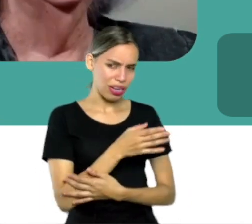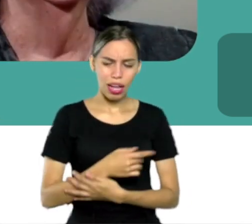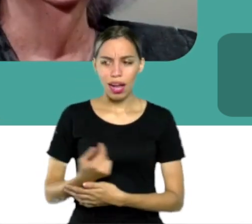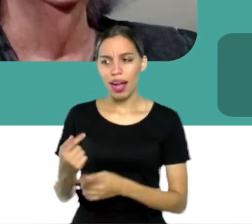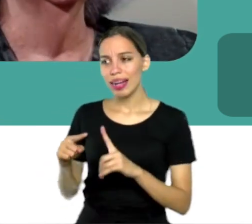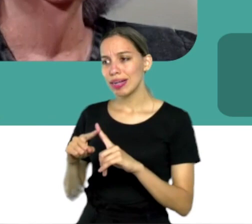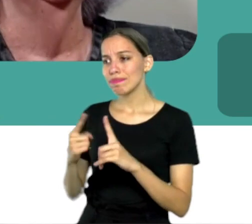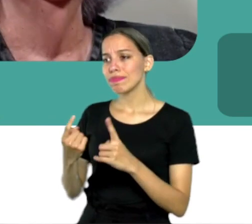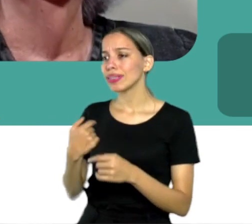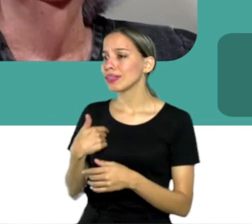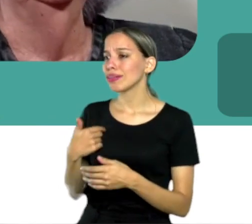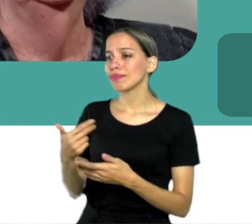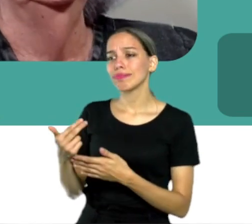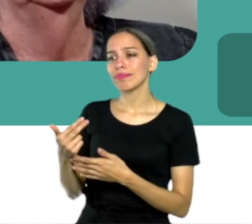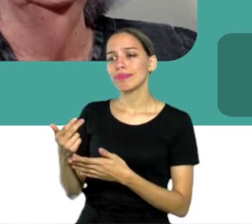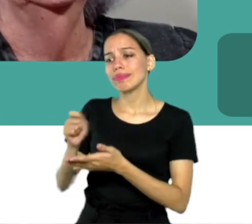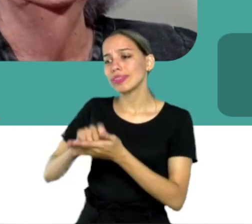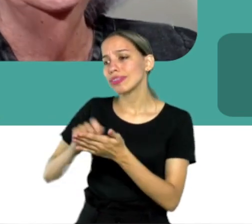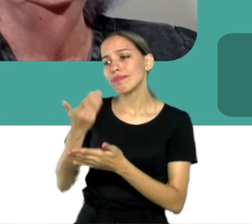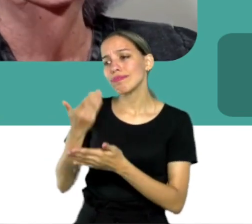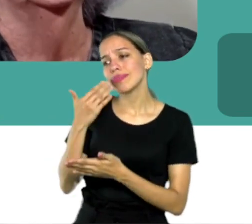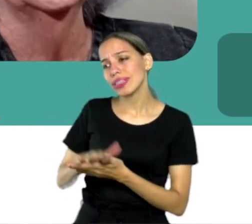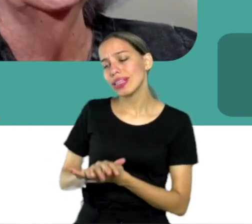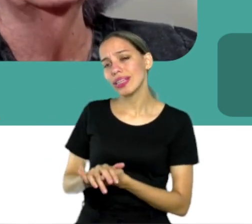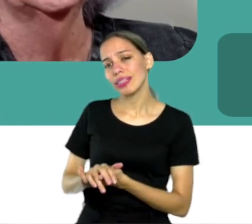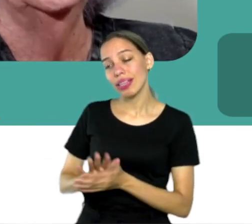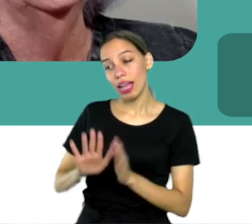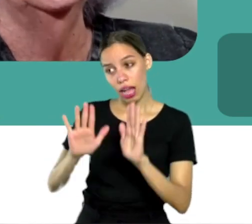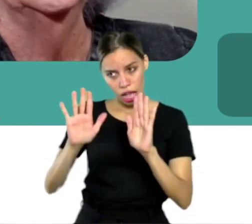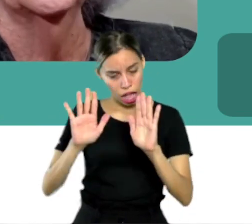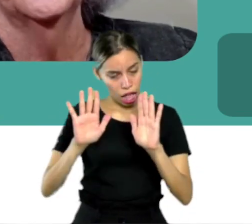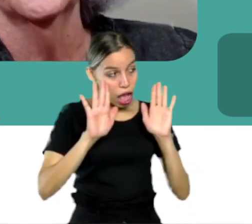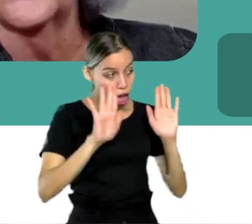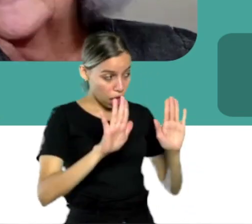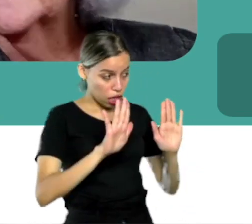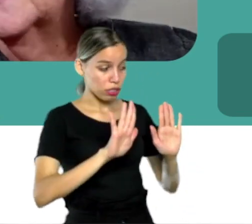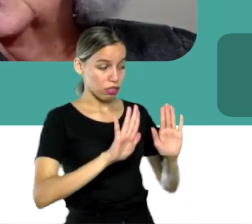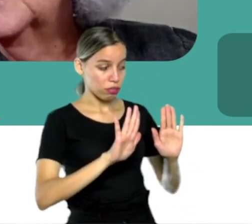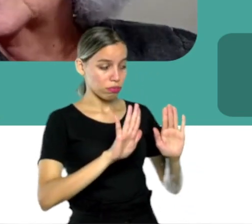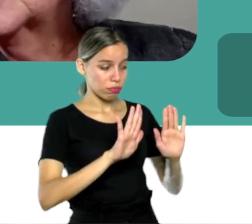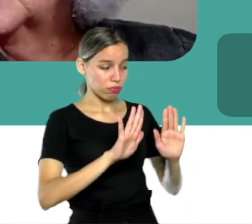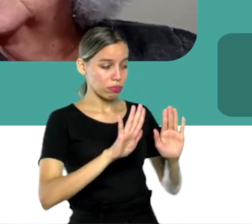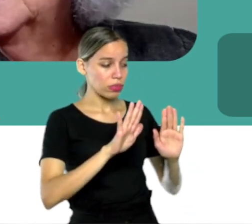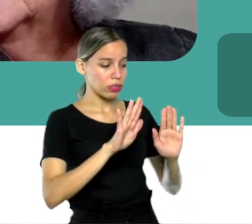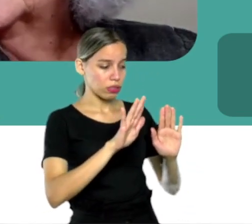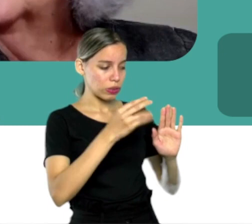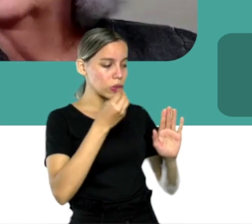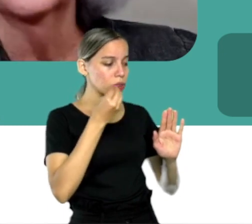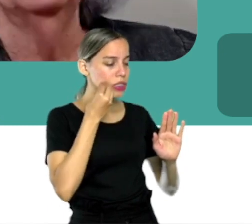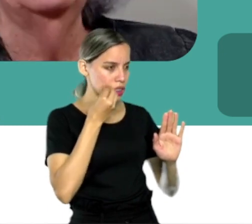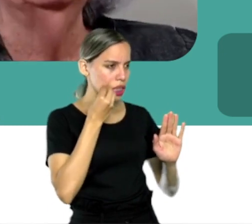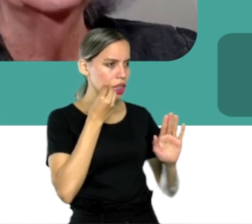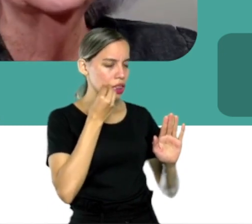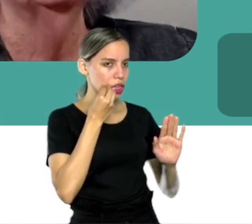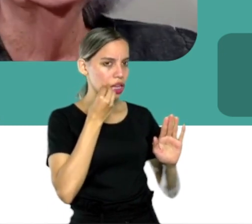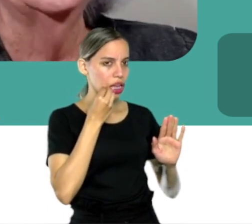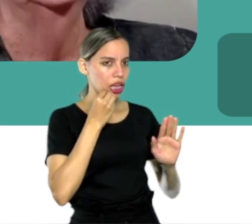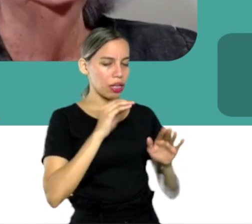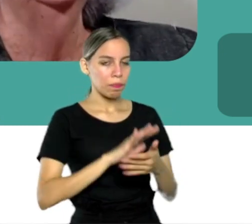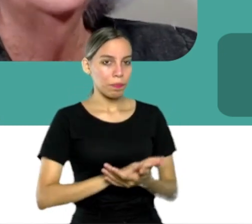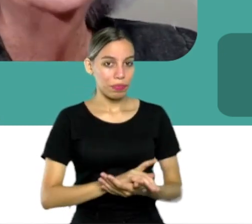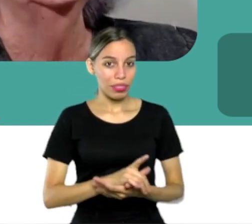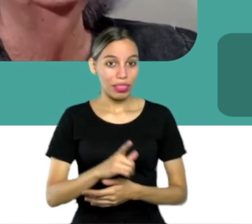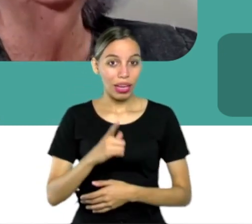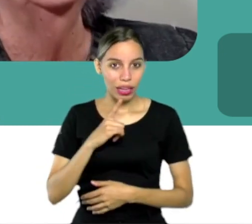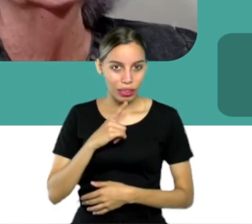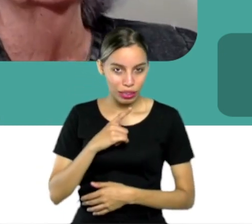Paulo Bentancur tinha, entre os livros que ele organizou, os 4 que ele organizou, tinha um que chamava Asa de